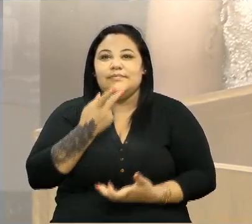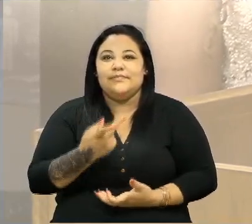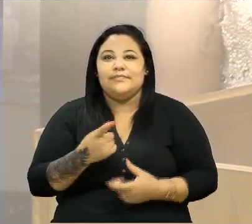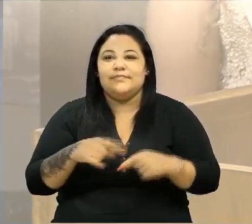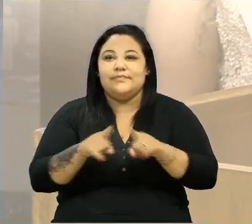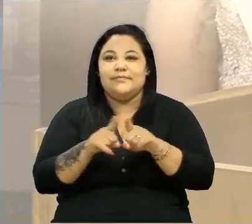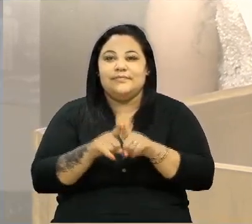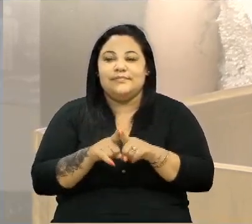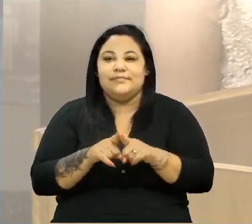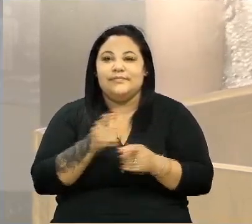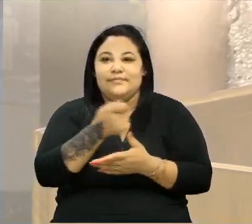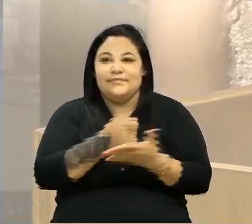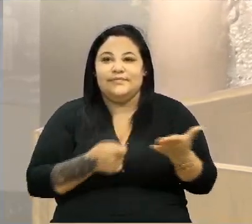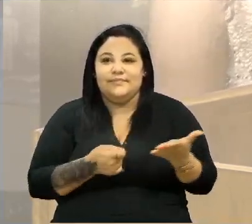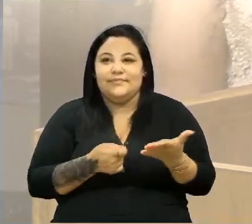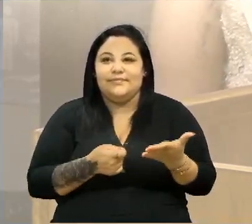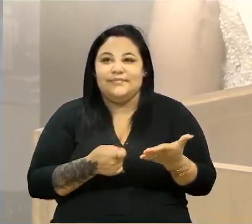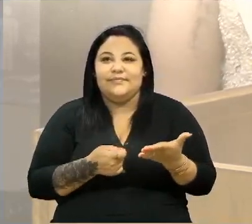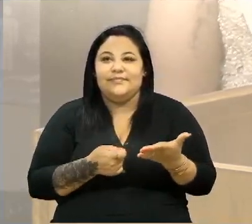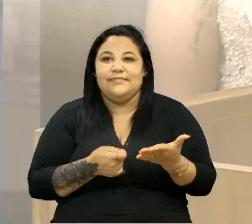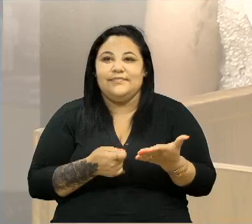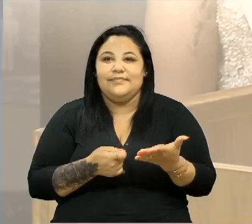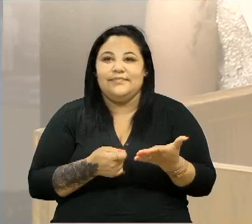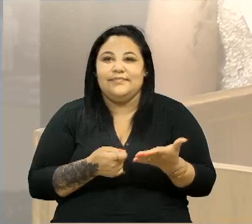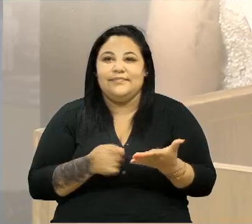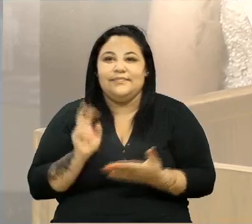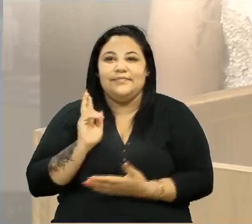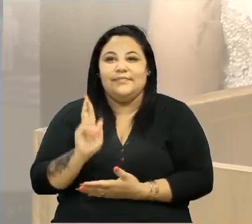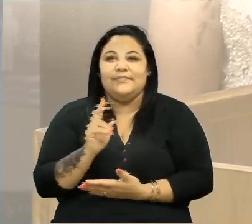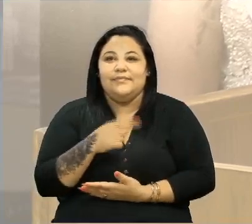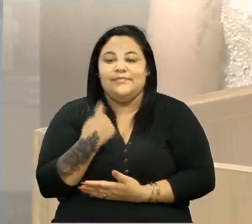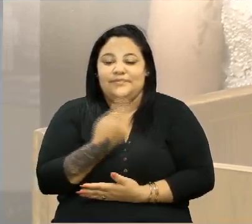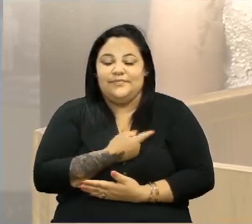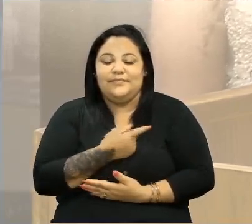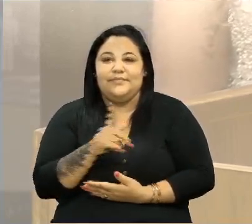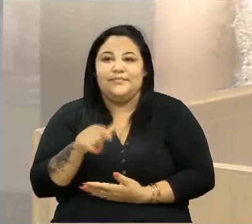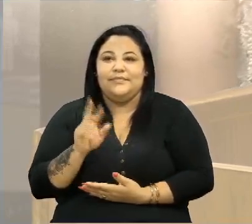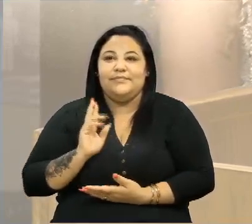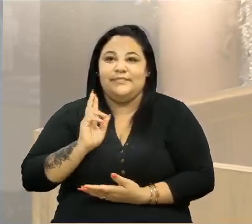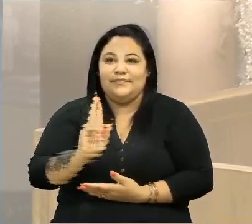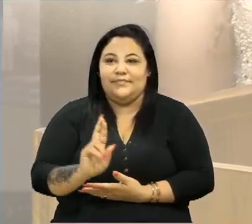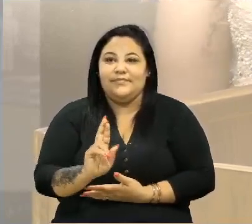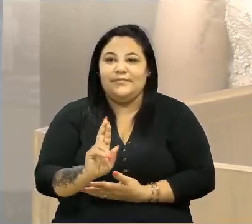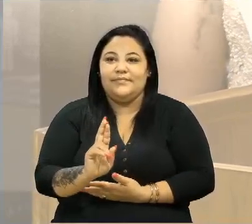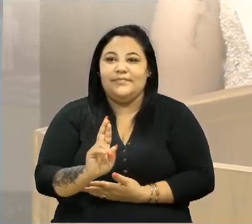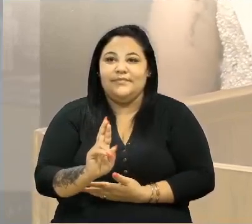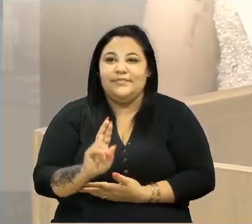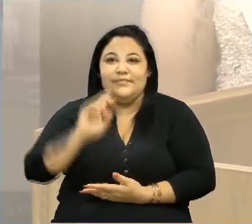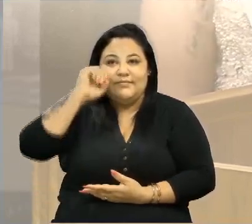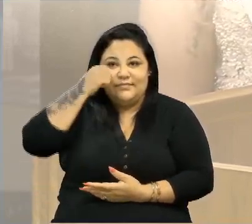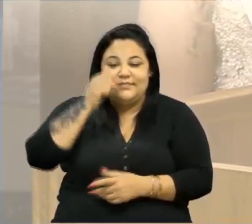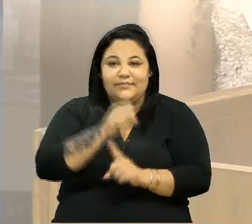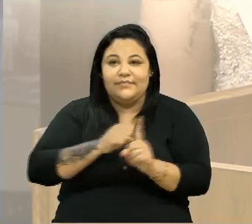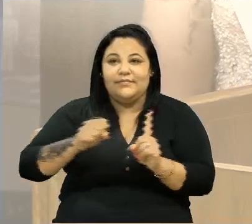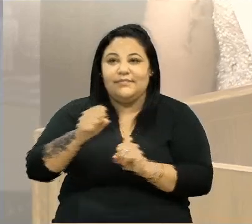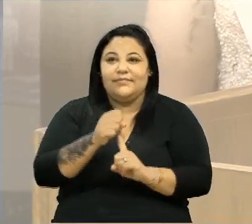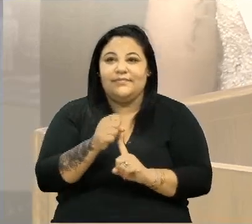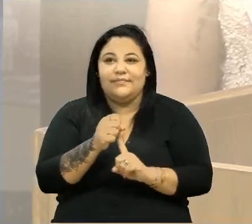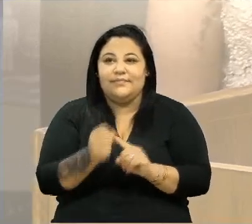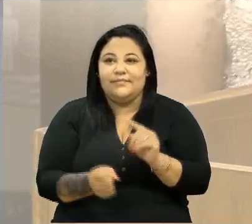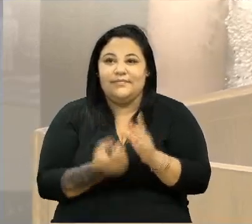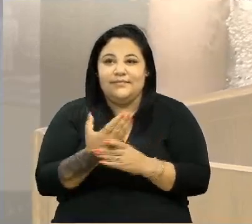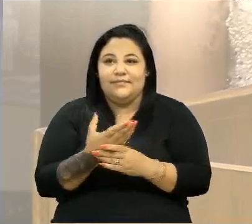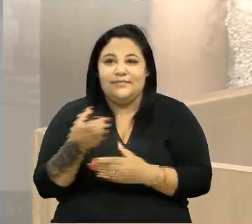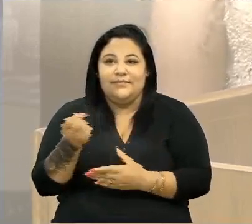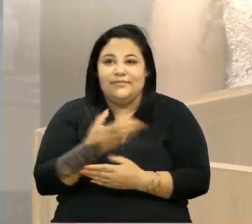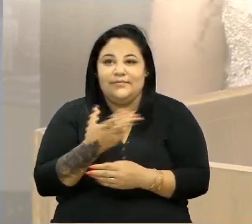o concurso representou para mim e para a Maiara, acredito, que é a representação dos negros na sociedade, é a criação de novas